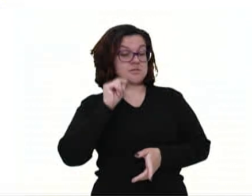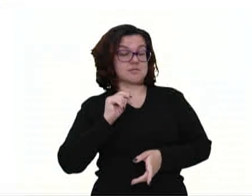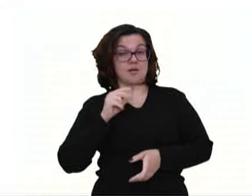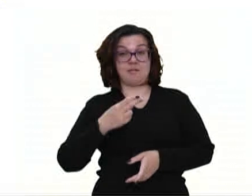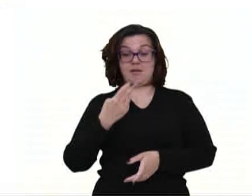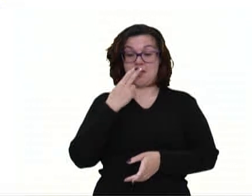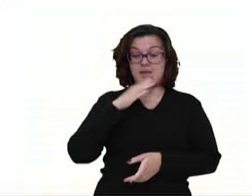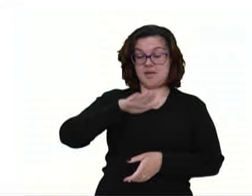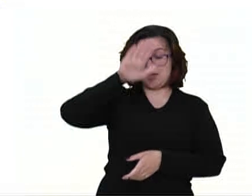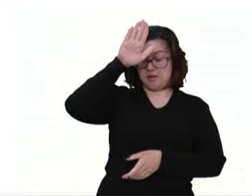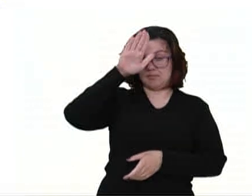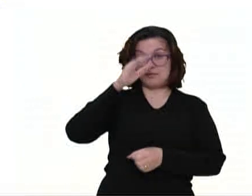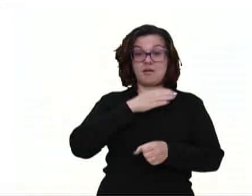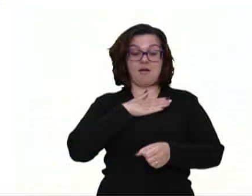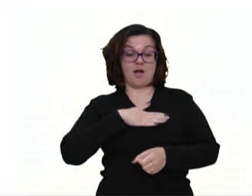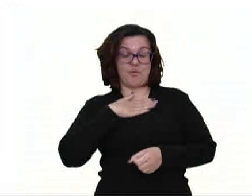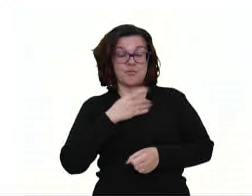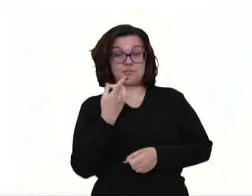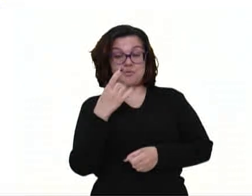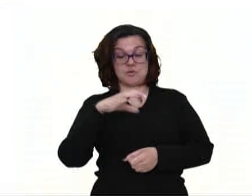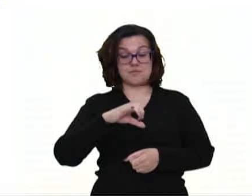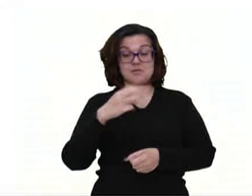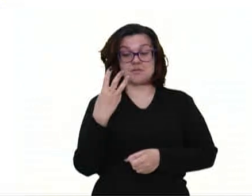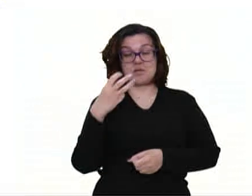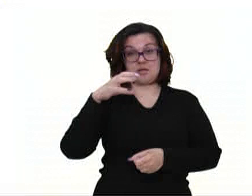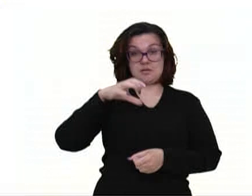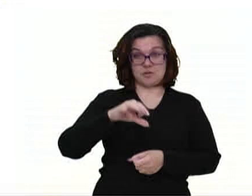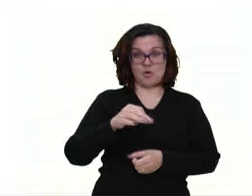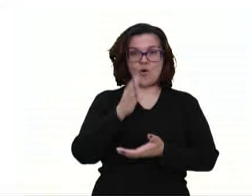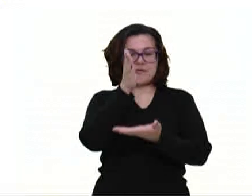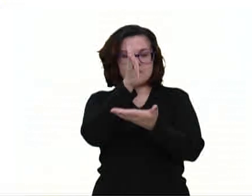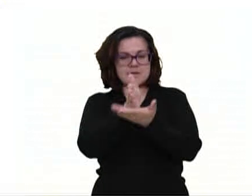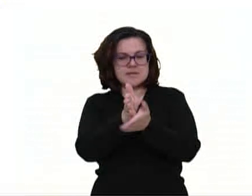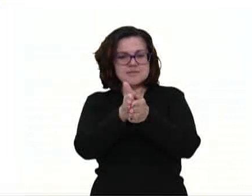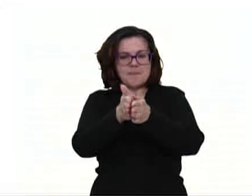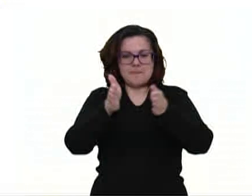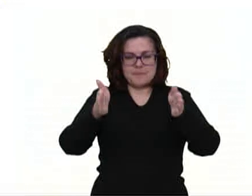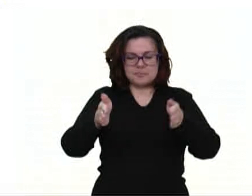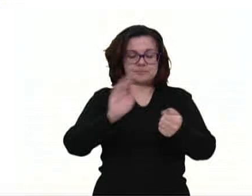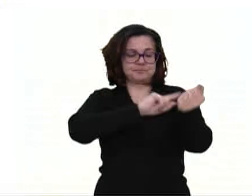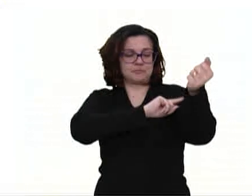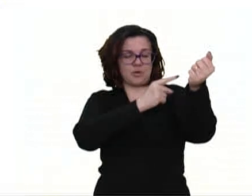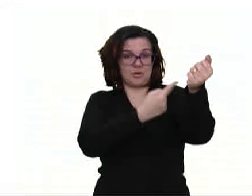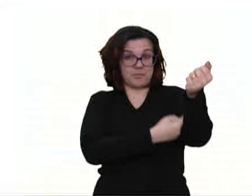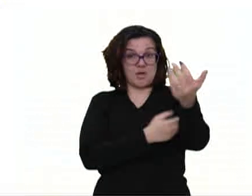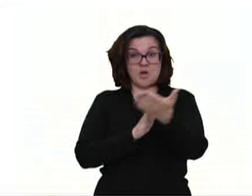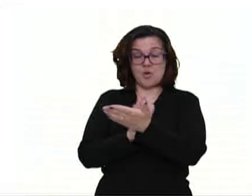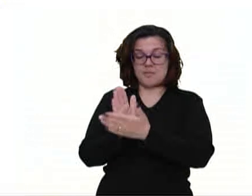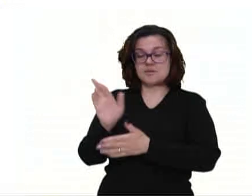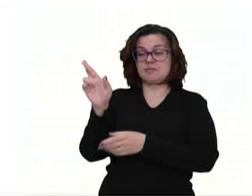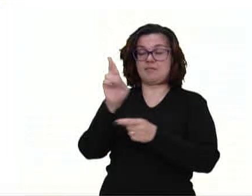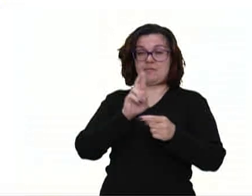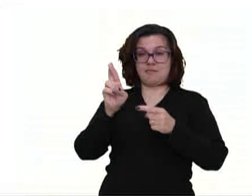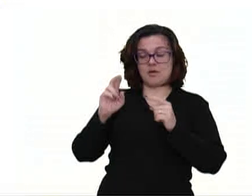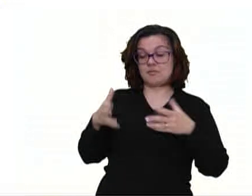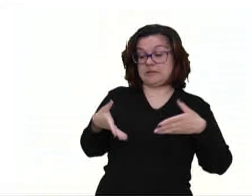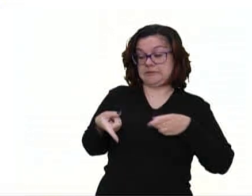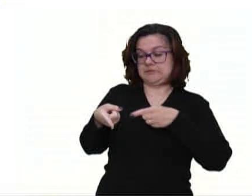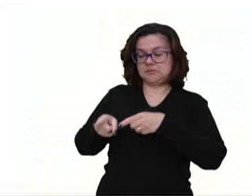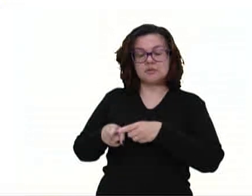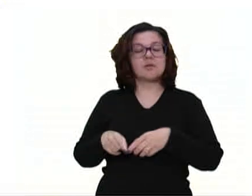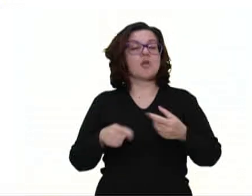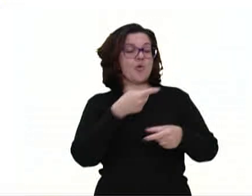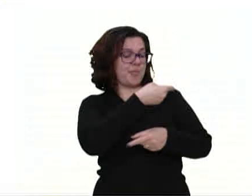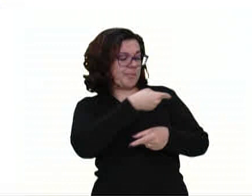de 1939, previa a divisão da Polônia e uma esfera de influência soviética no Báltico. Uma semana depois, Hitler